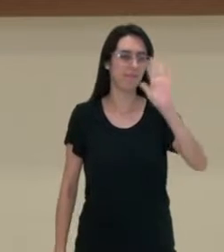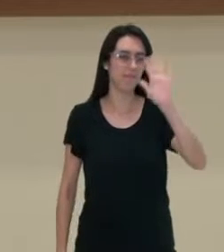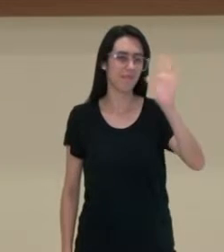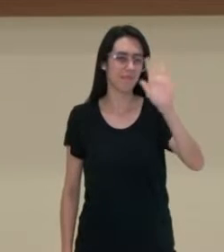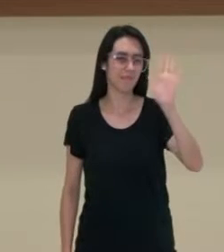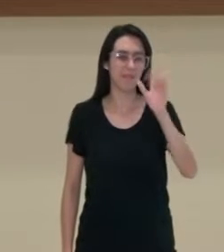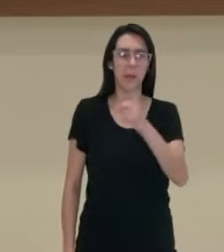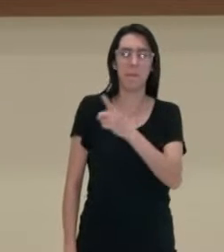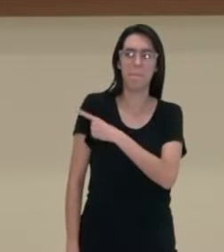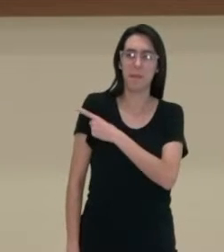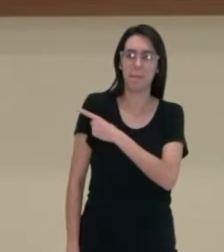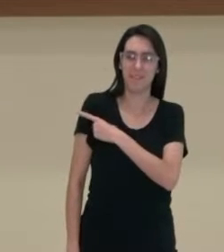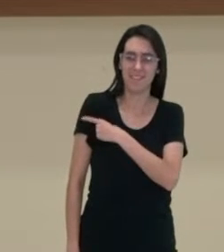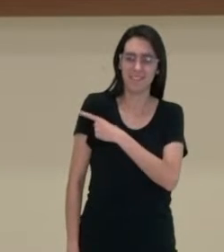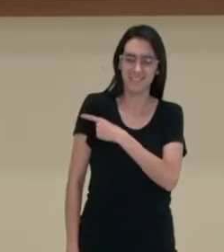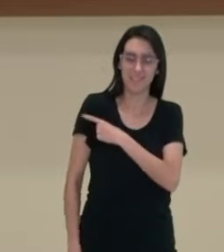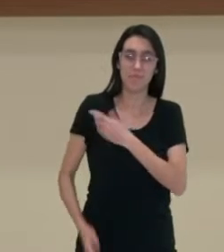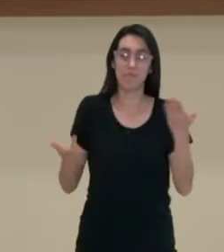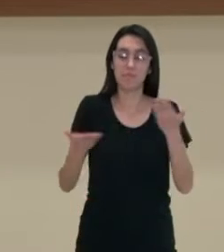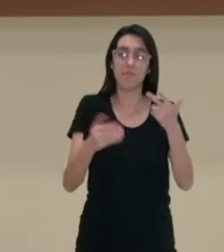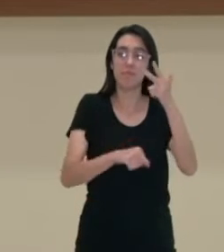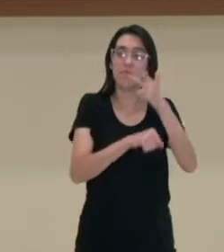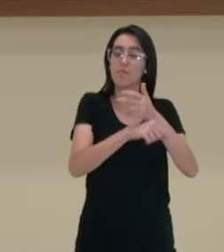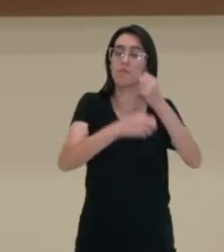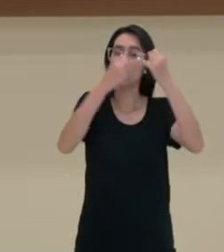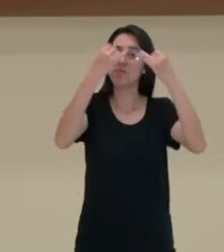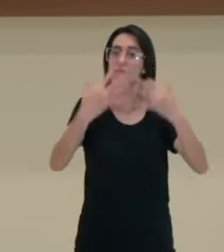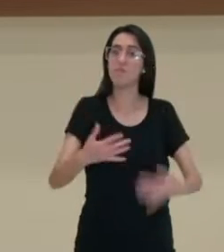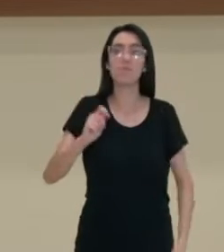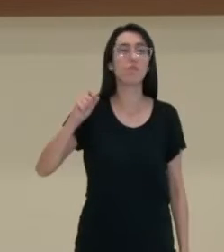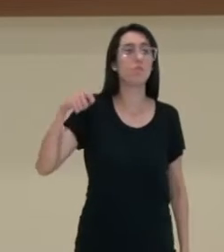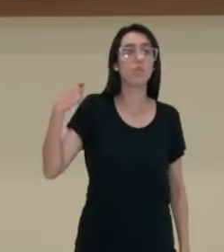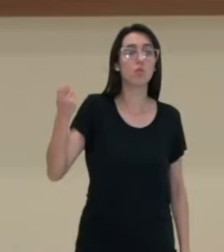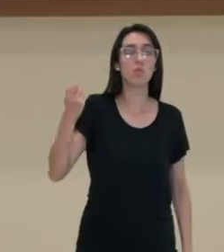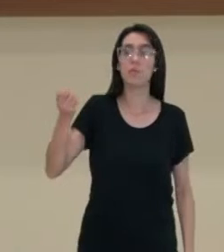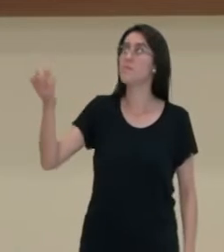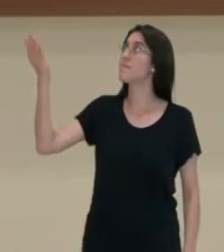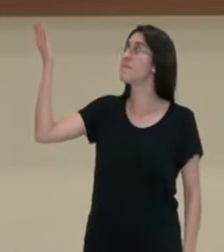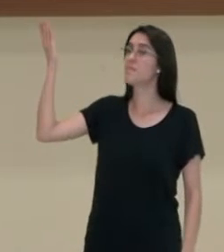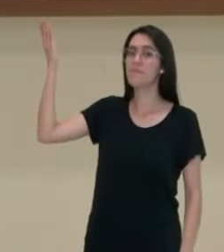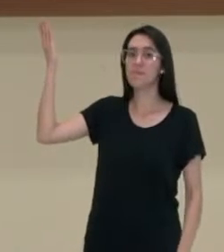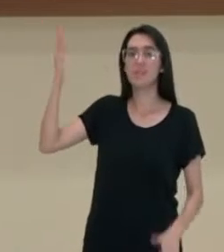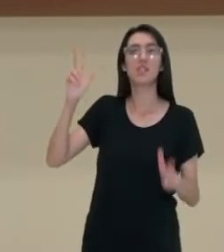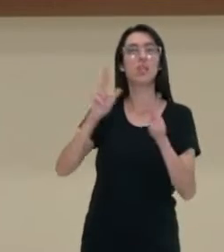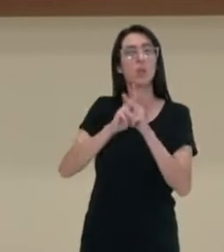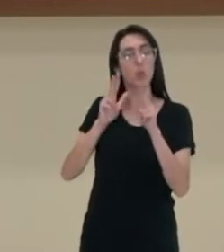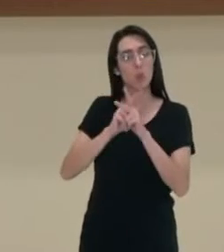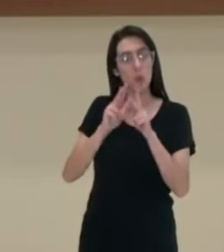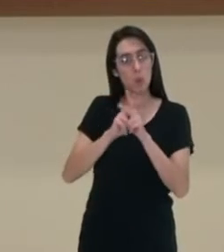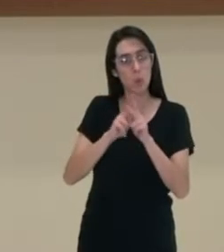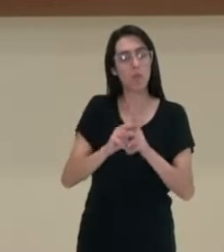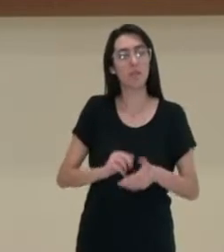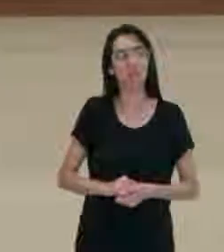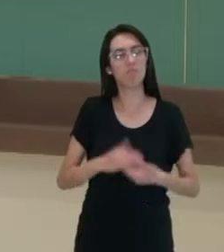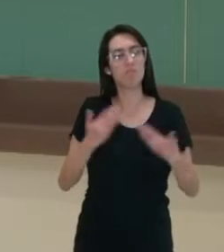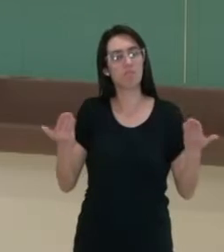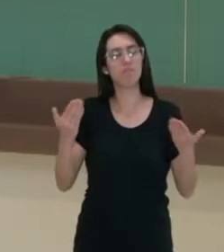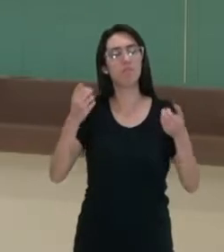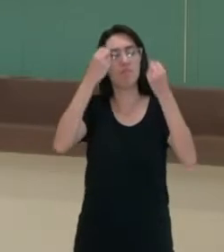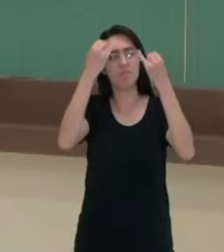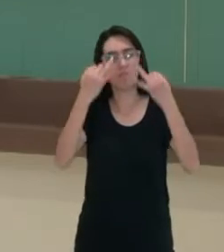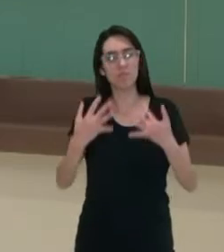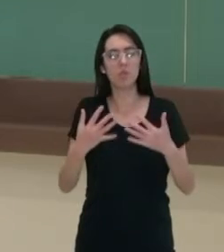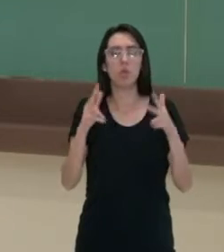estudantes da primeira série. Nesse vídeo nós vamos falar sobre as lutas. Então vamos retomar um pouquinho sobre as